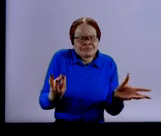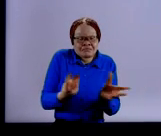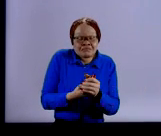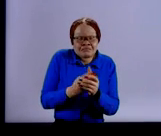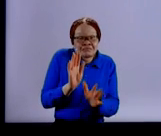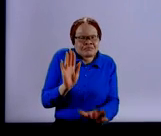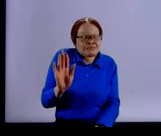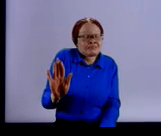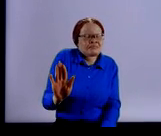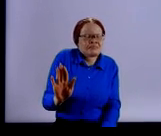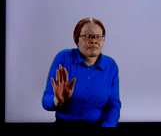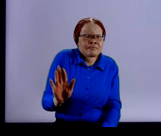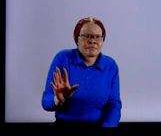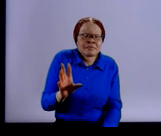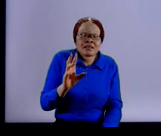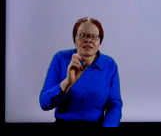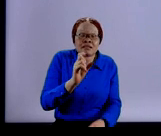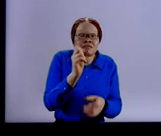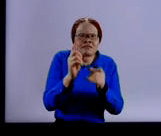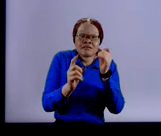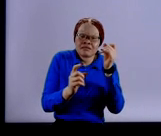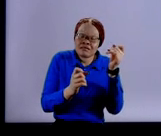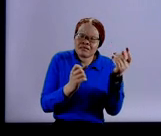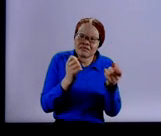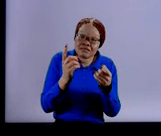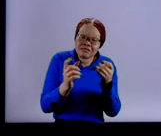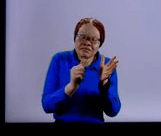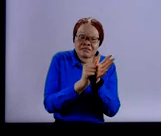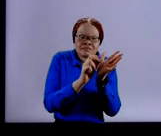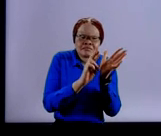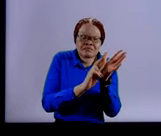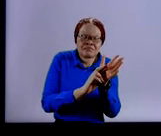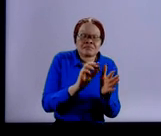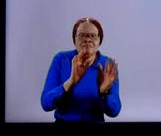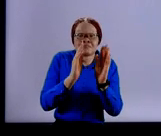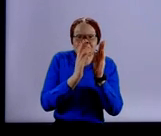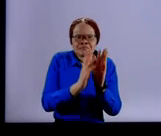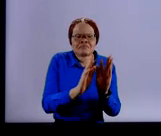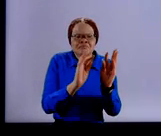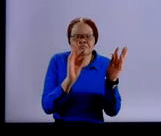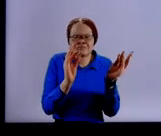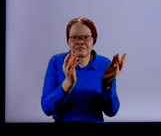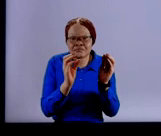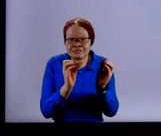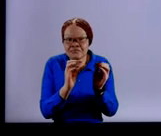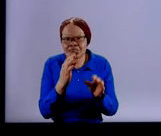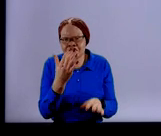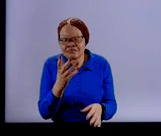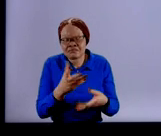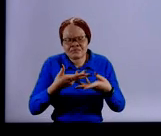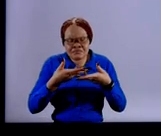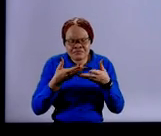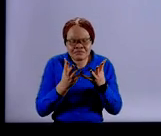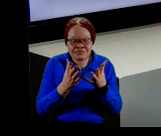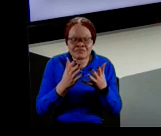ele temos uns Estes são alguns artigos indefinidos que o texto